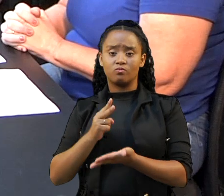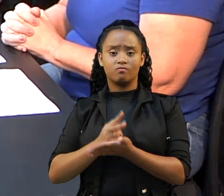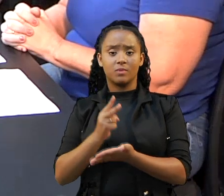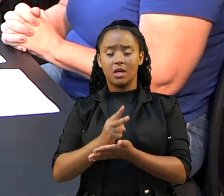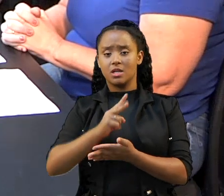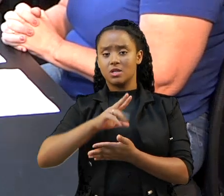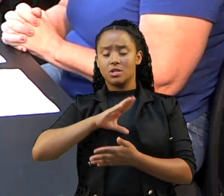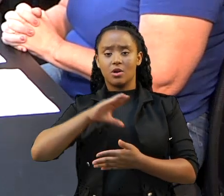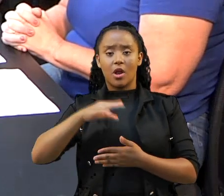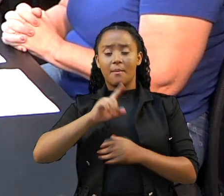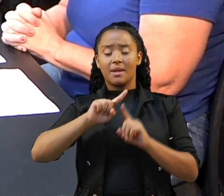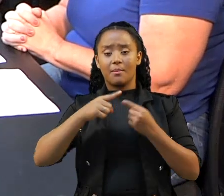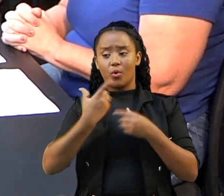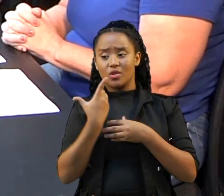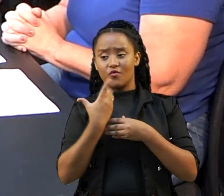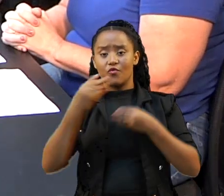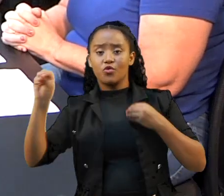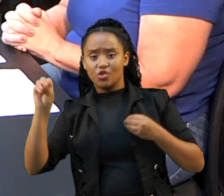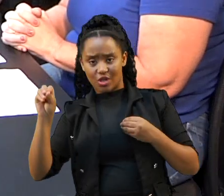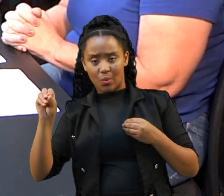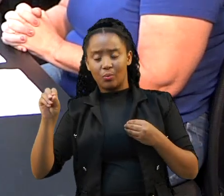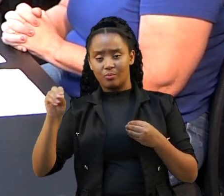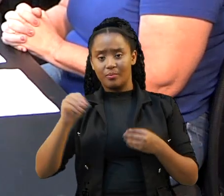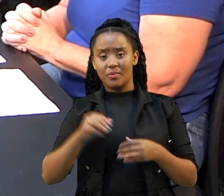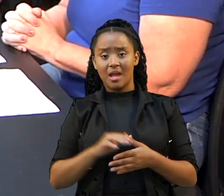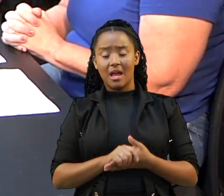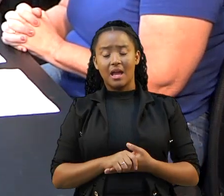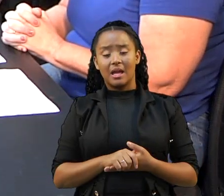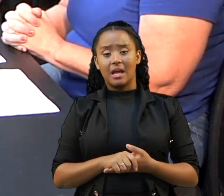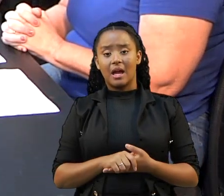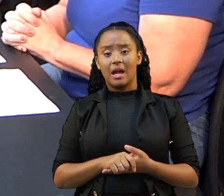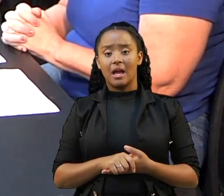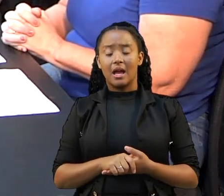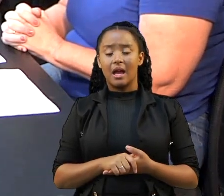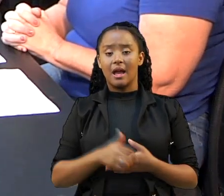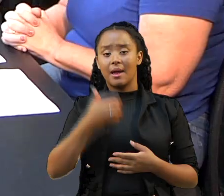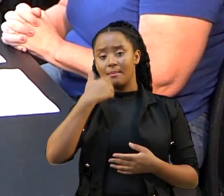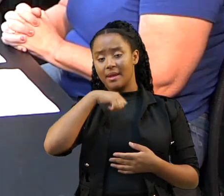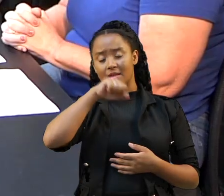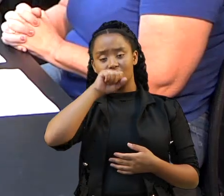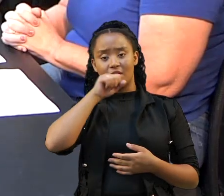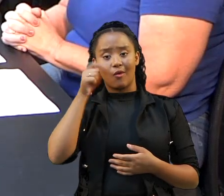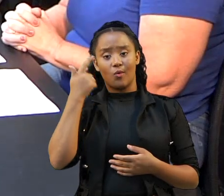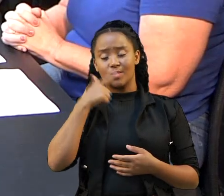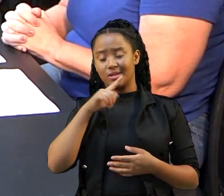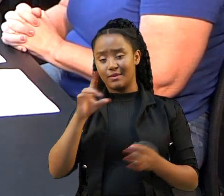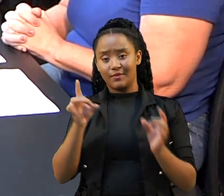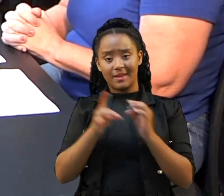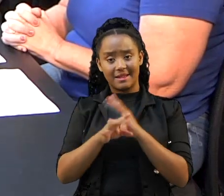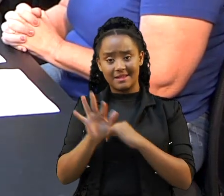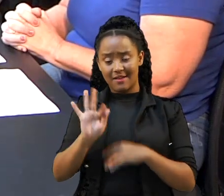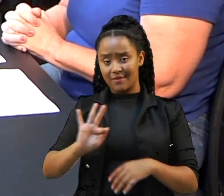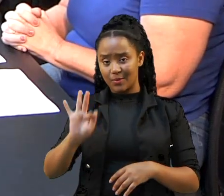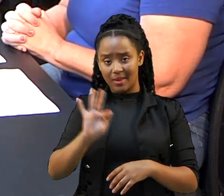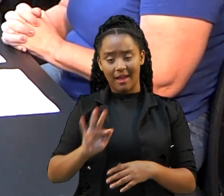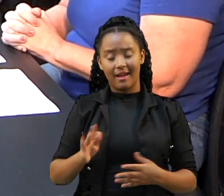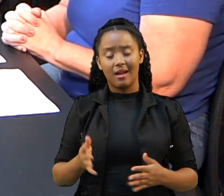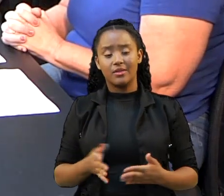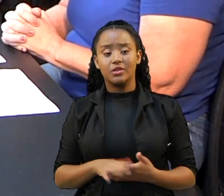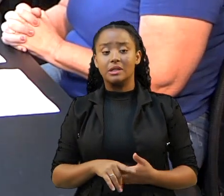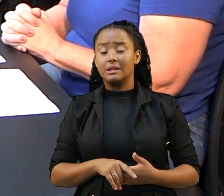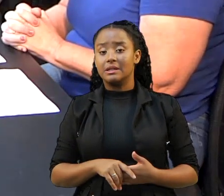chegou a fazer o ensino médio, eu acho, mas ela não fez faculdade. Minha outra tia não finalizou também.